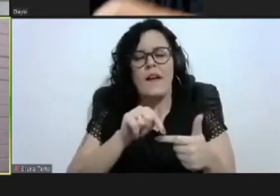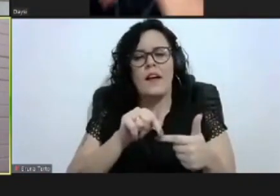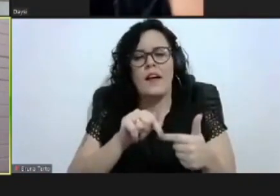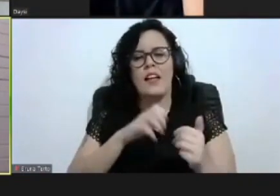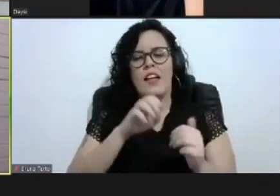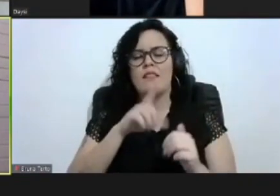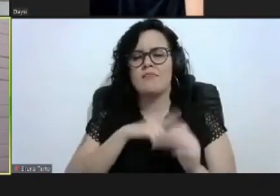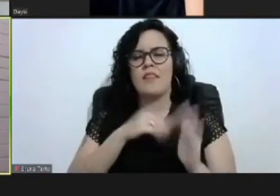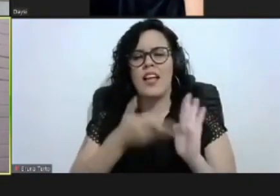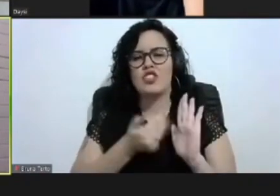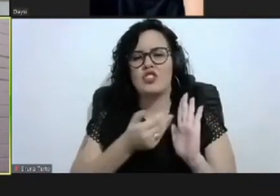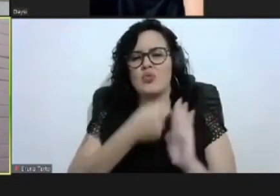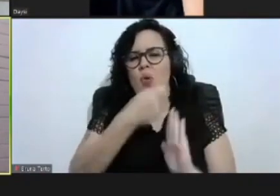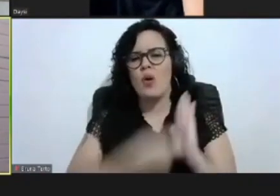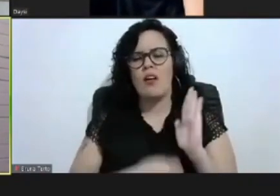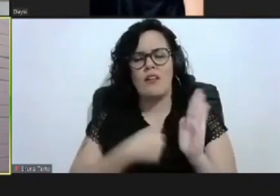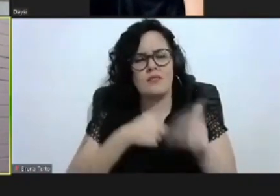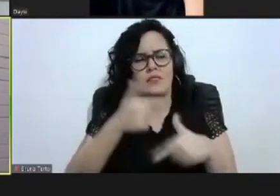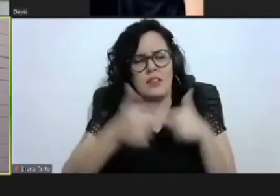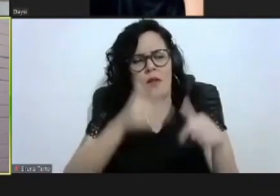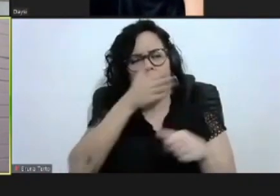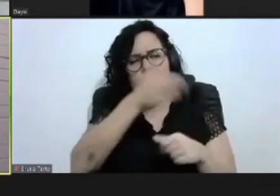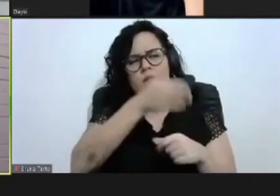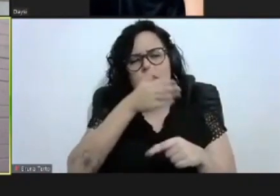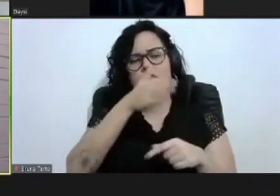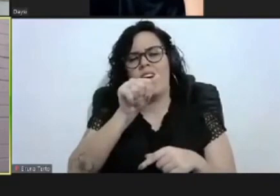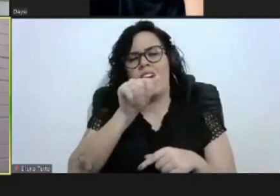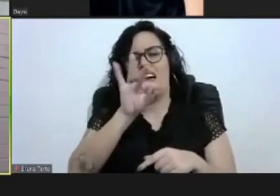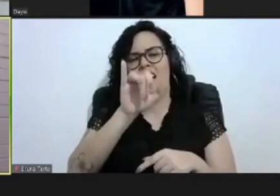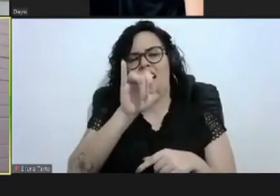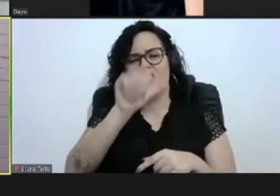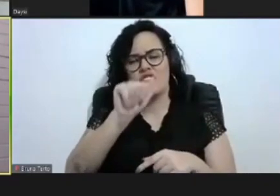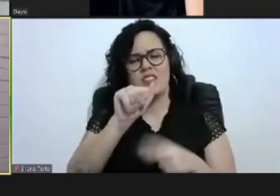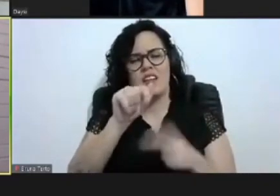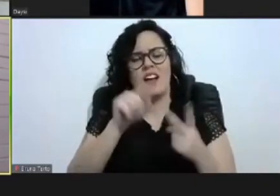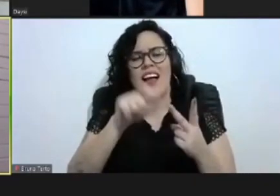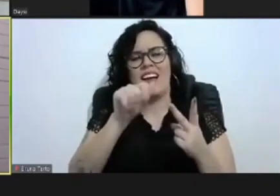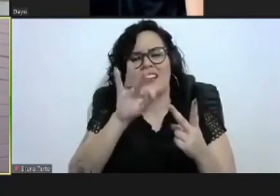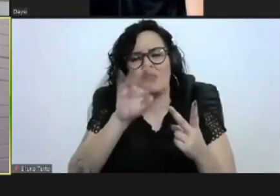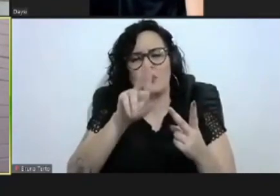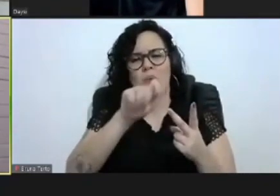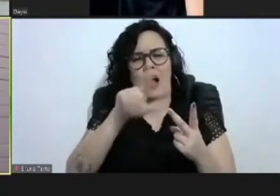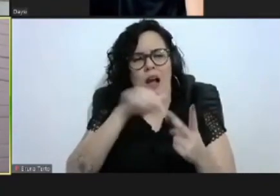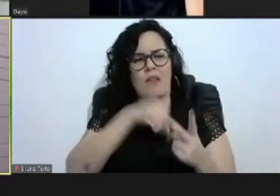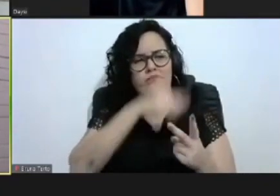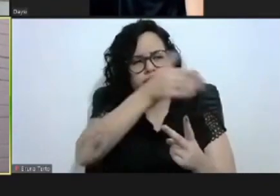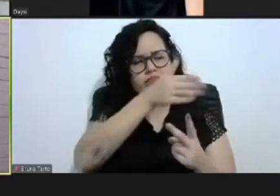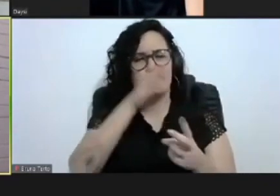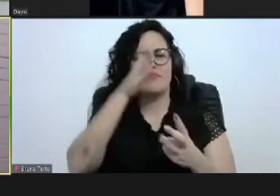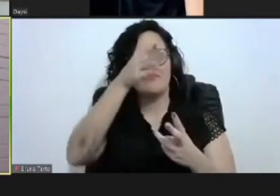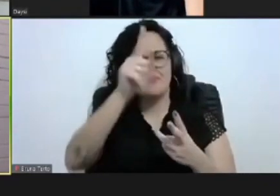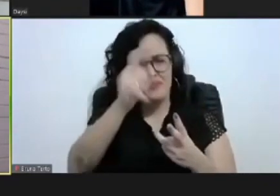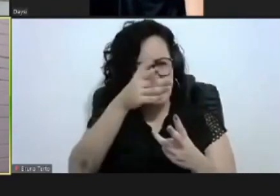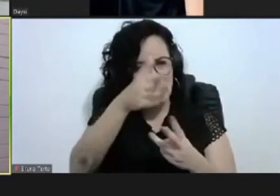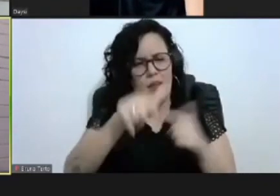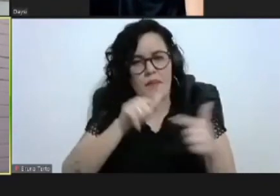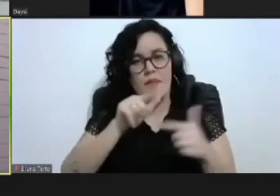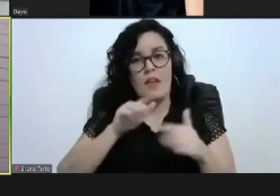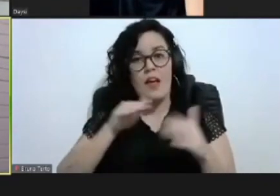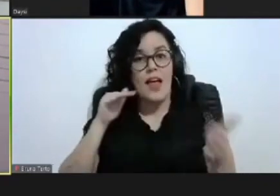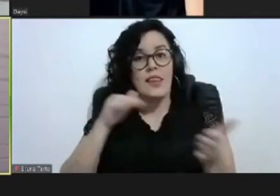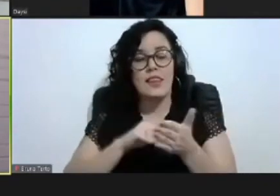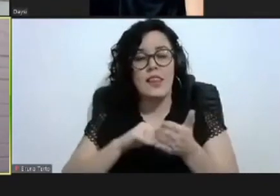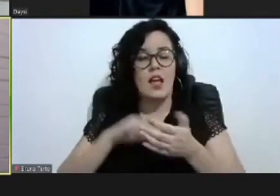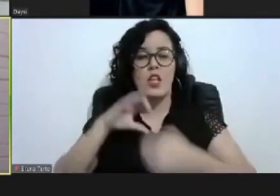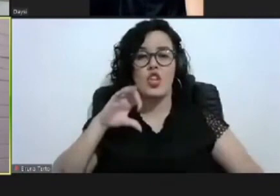outras editoras, até trabalhei na Ática, na Atual, até em 95 resolvi